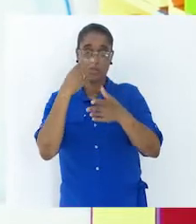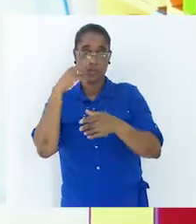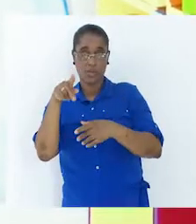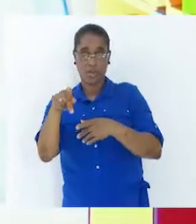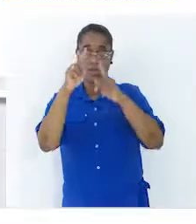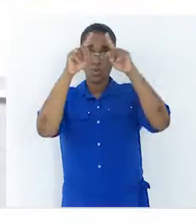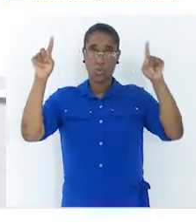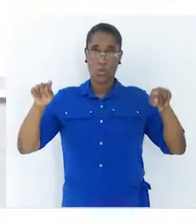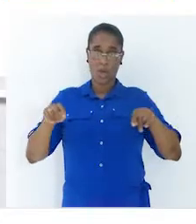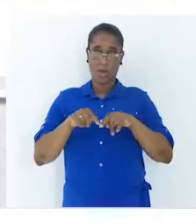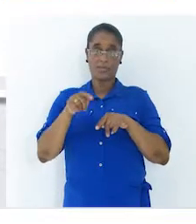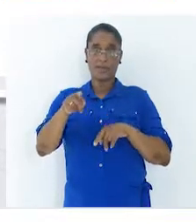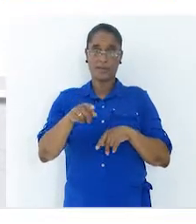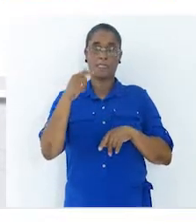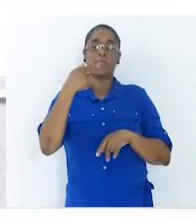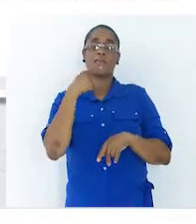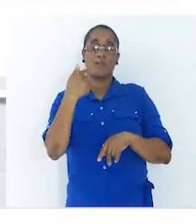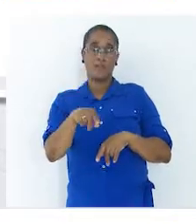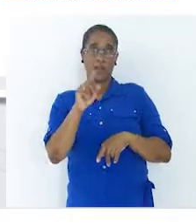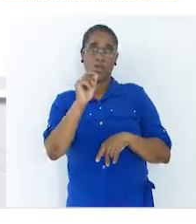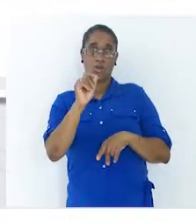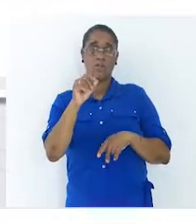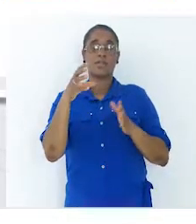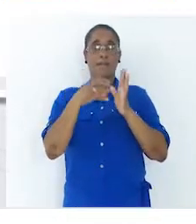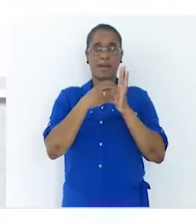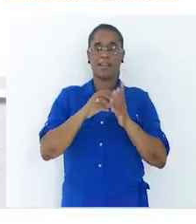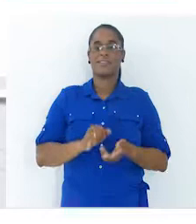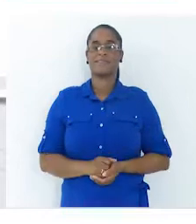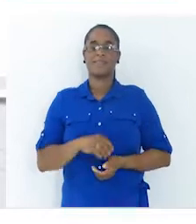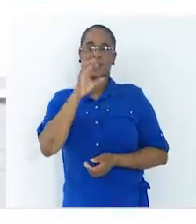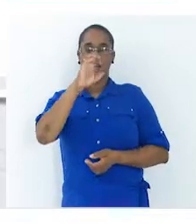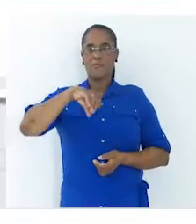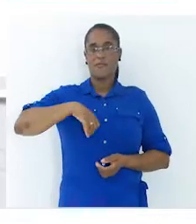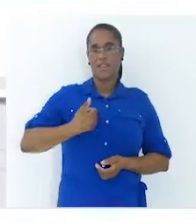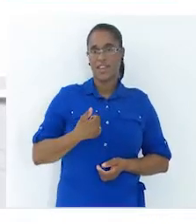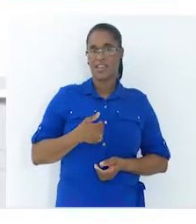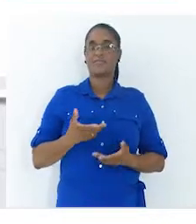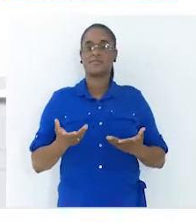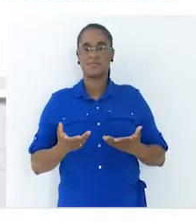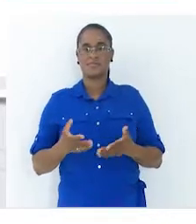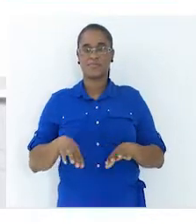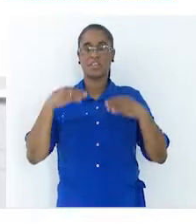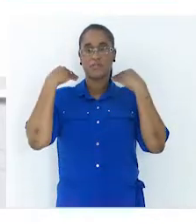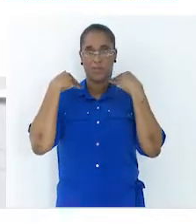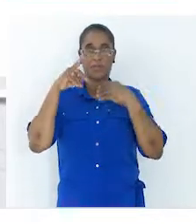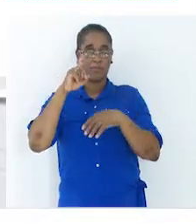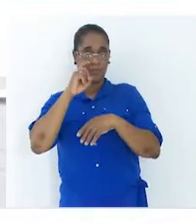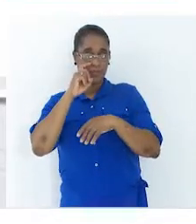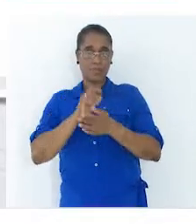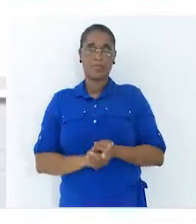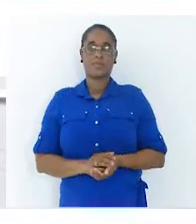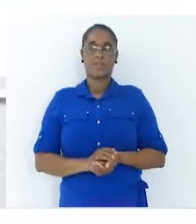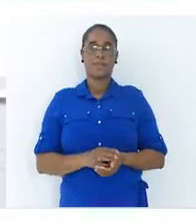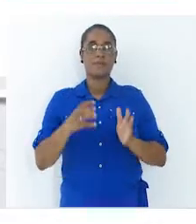no quadro, temos nome da marca, Cabo Verde e as orientações de prevenção. O